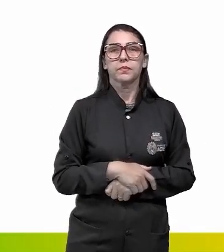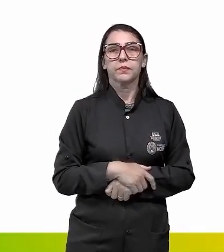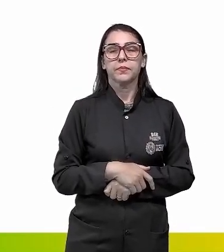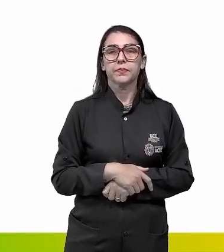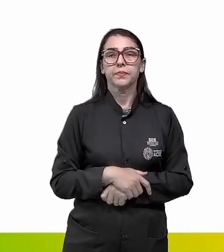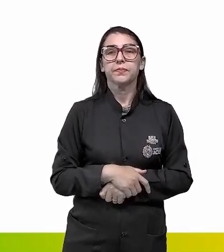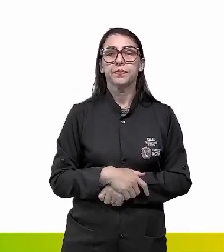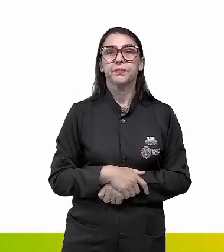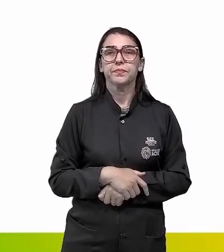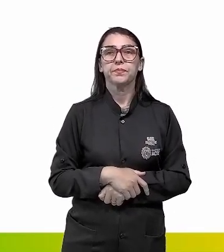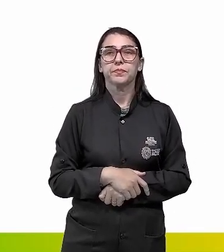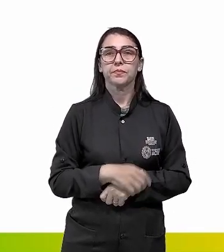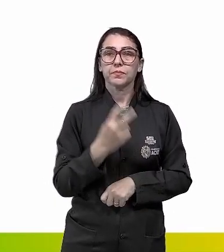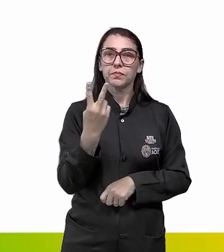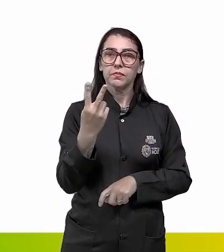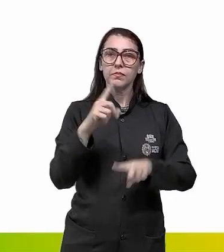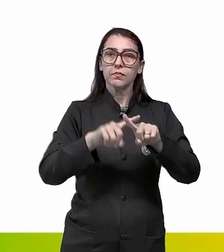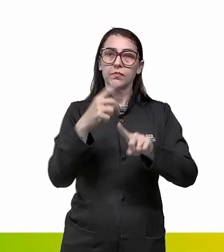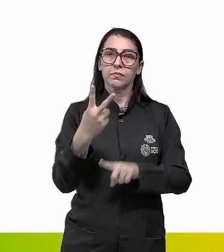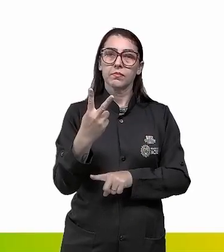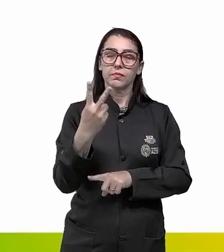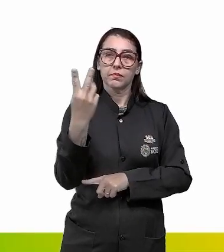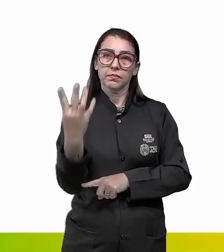Então, é 2 vezes 2.